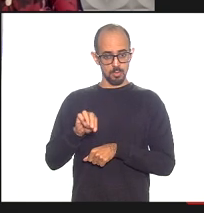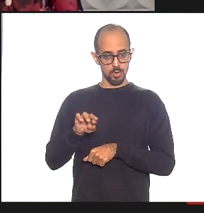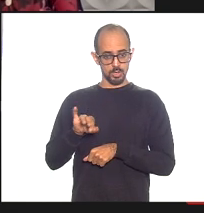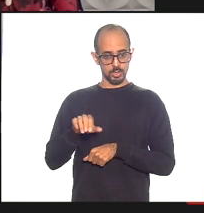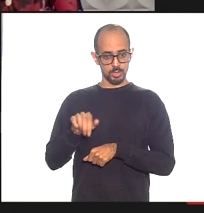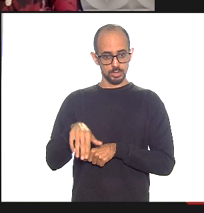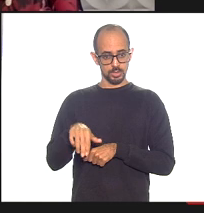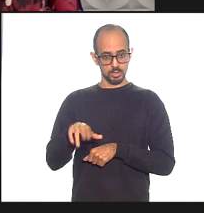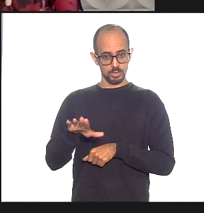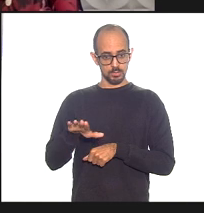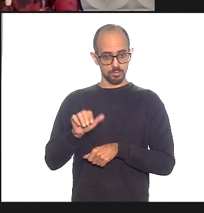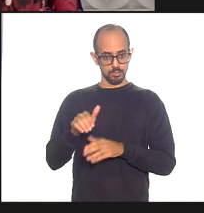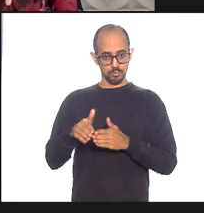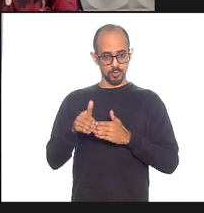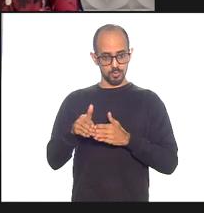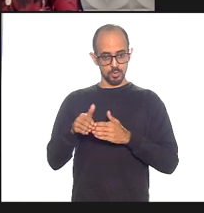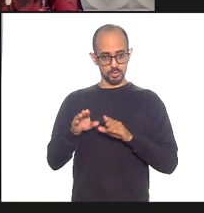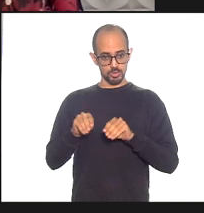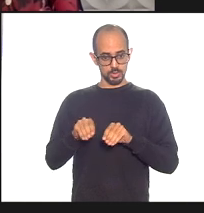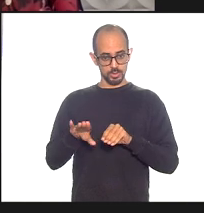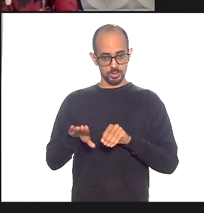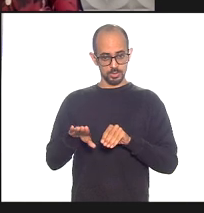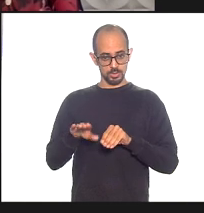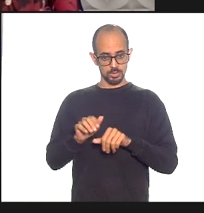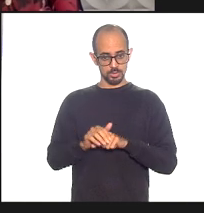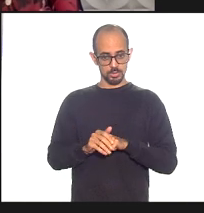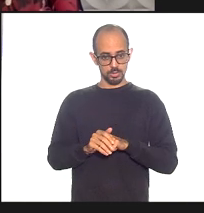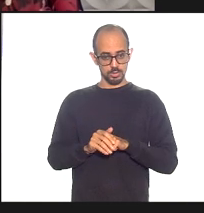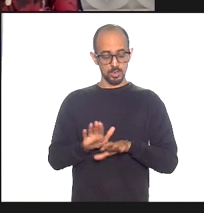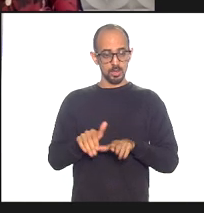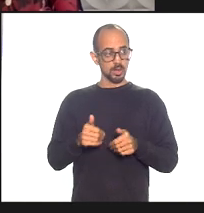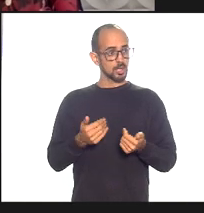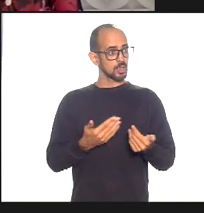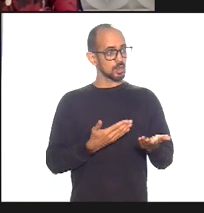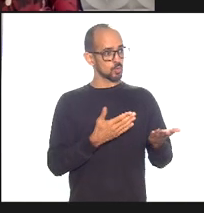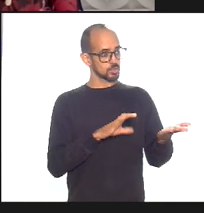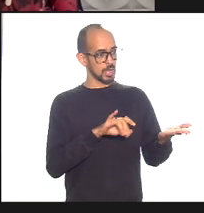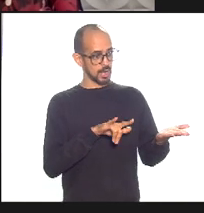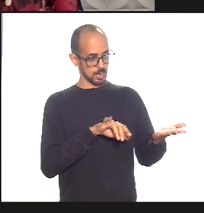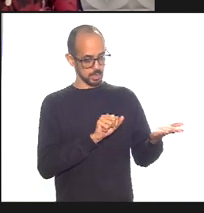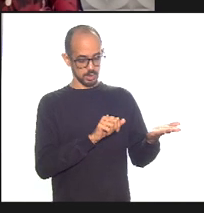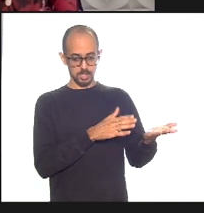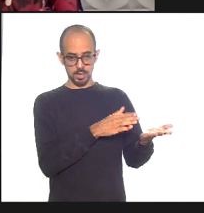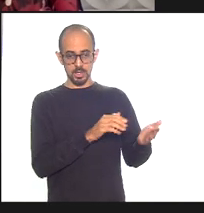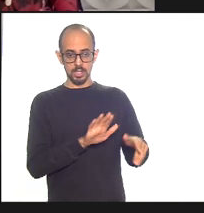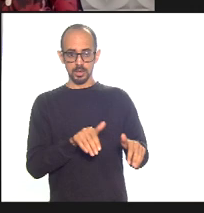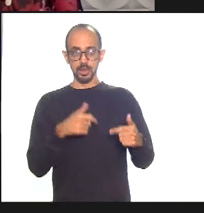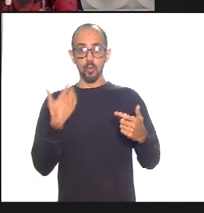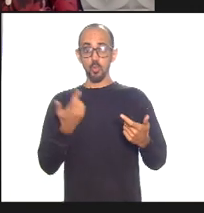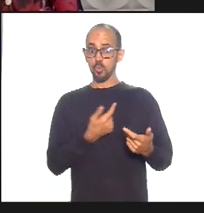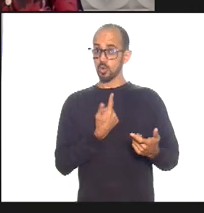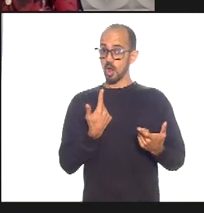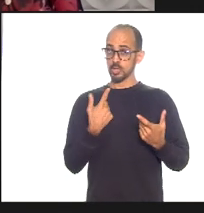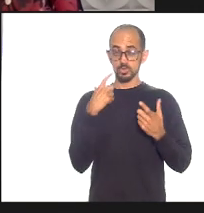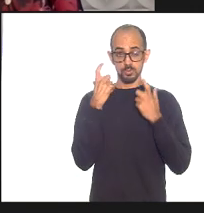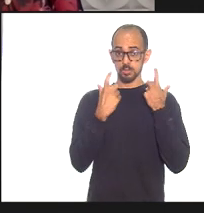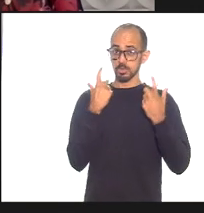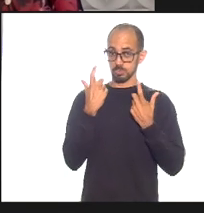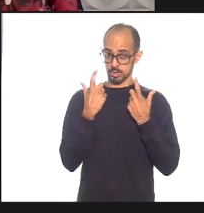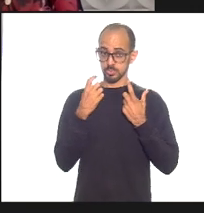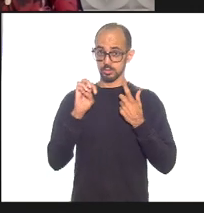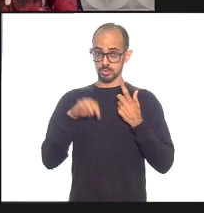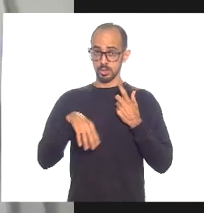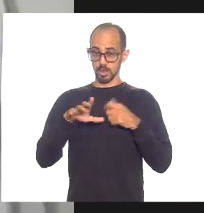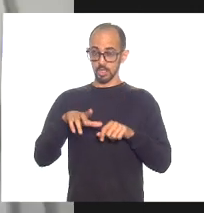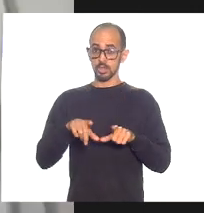Desculpa, Célia, por favor. Para continuar, Célia. Pois não, presidente. Então, traz essa preocupação. O próprio deputado Valdec